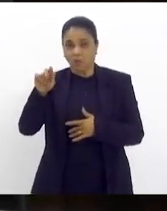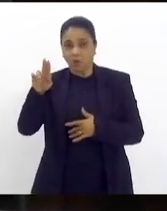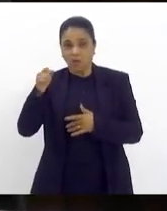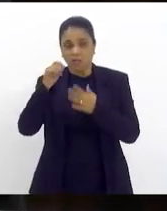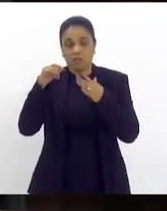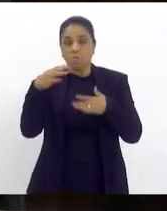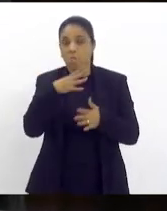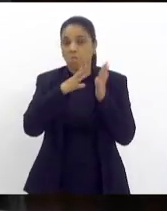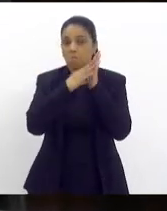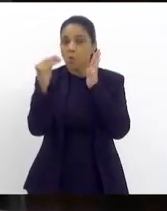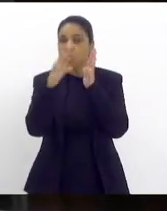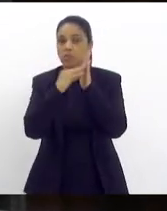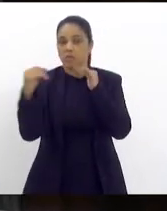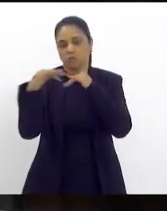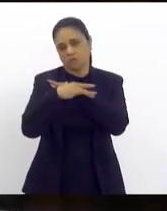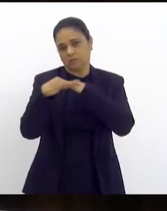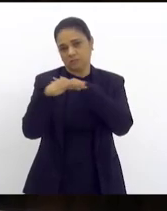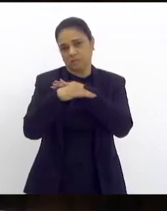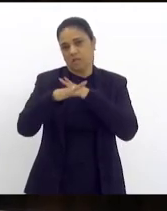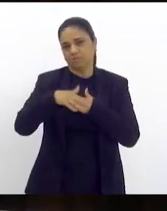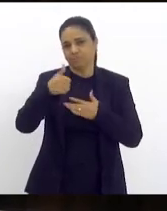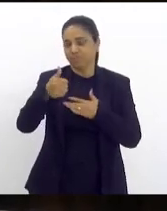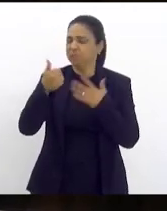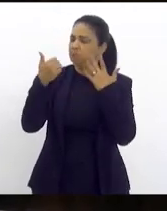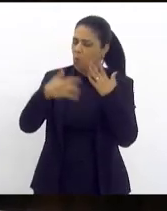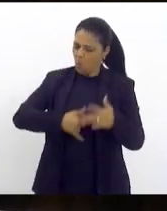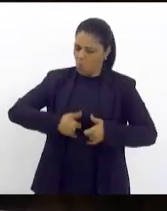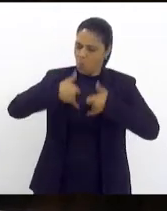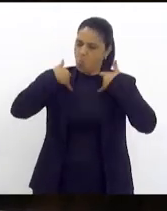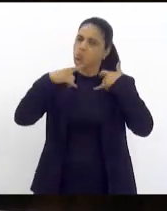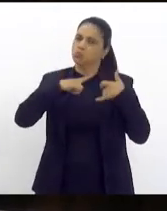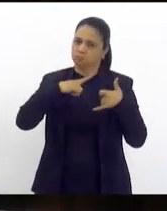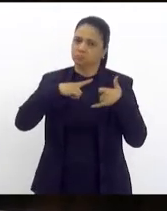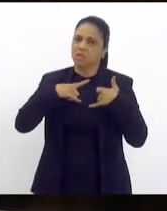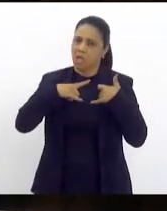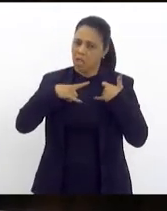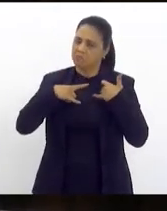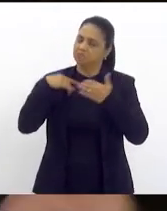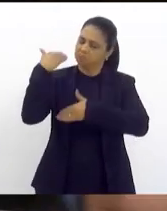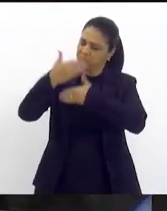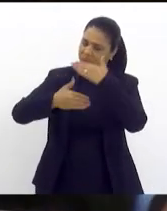Só tenho orgulho de dizer parabéns, meu filho. A carreira foi longa.